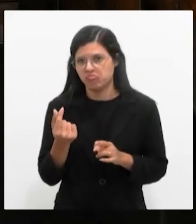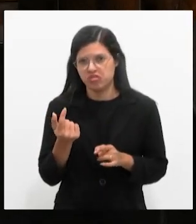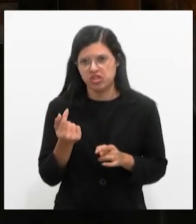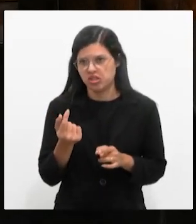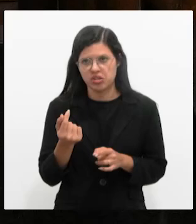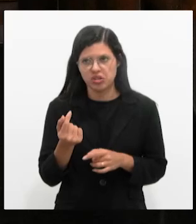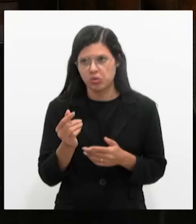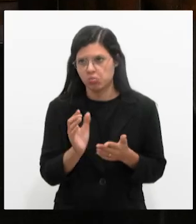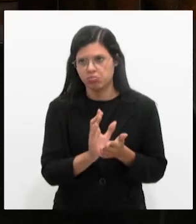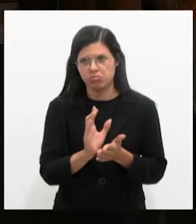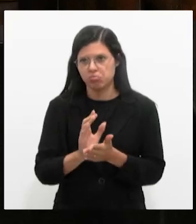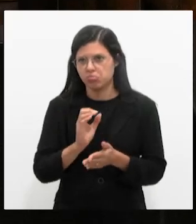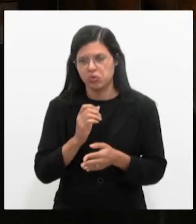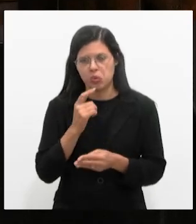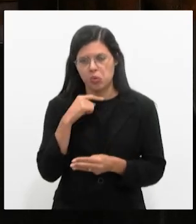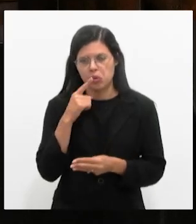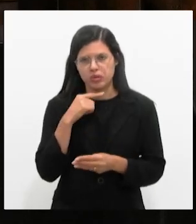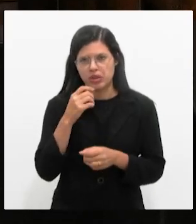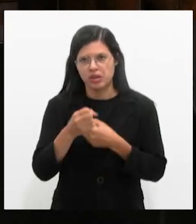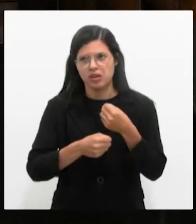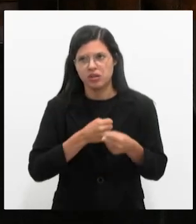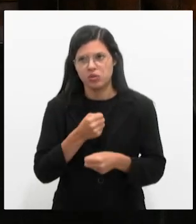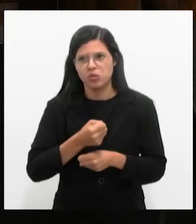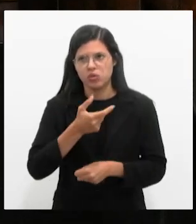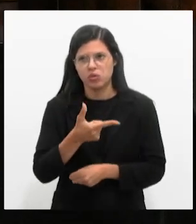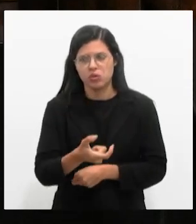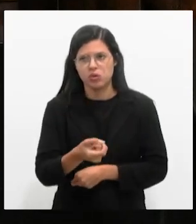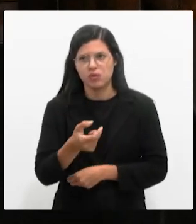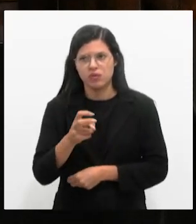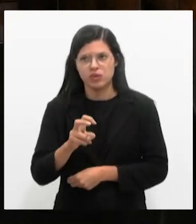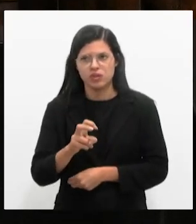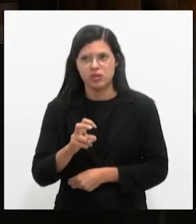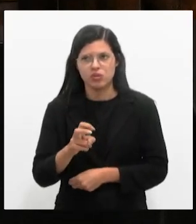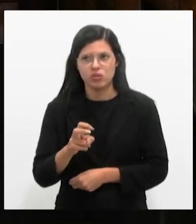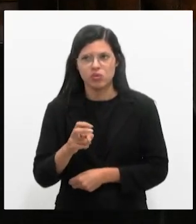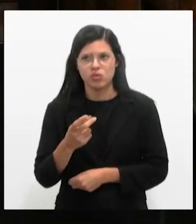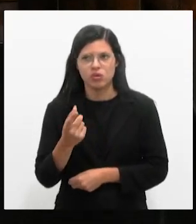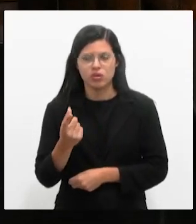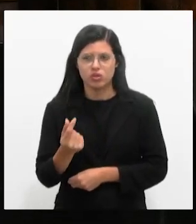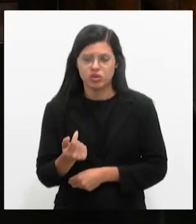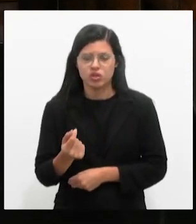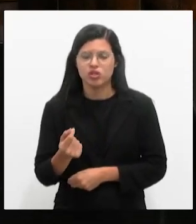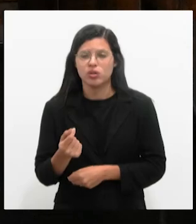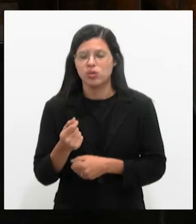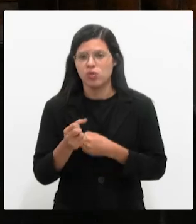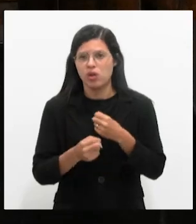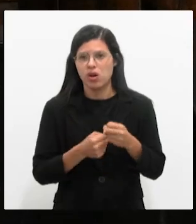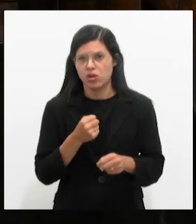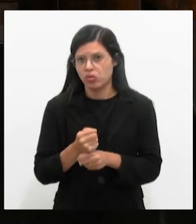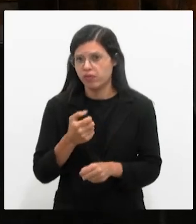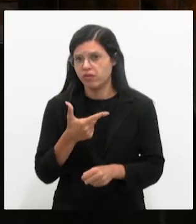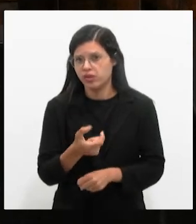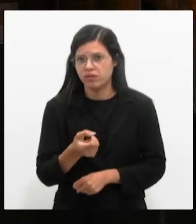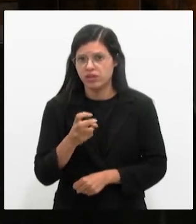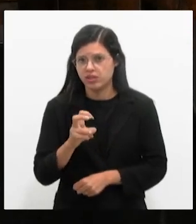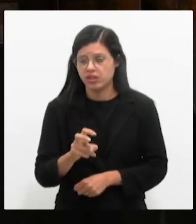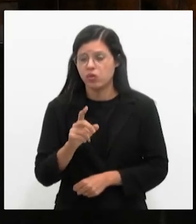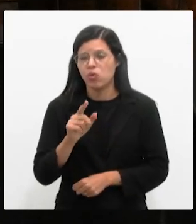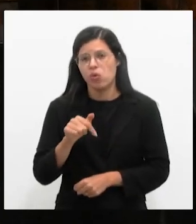em 2025. Para gerar dinheiro em 25 é